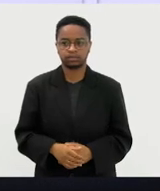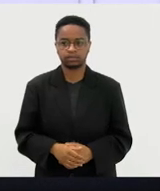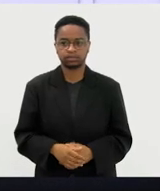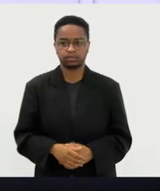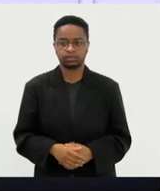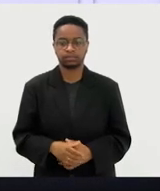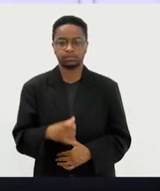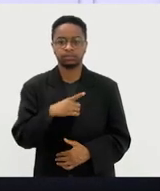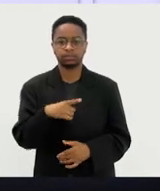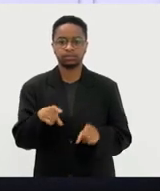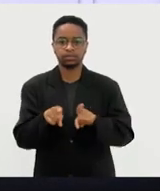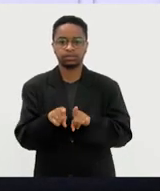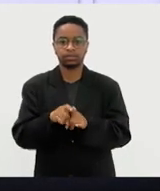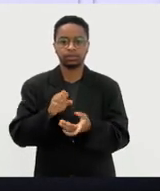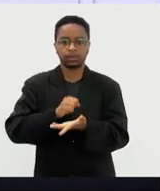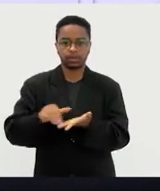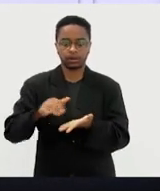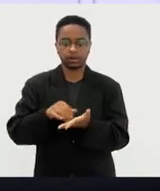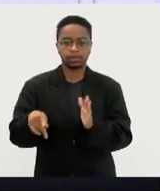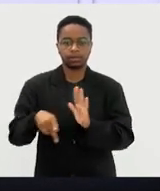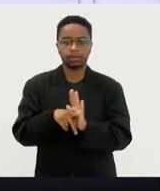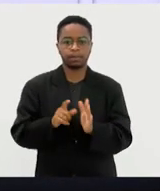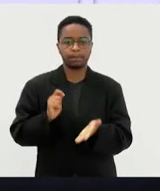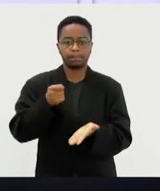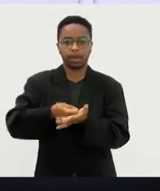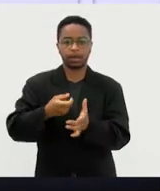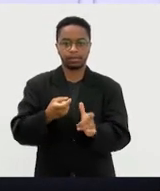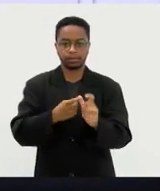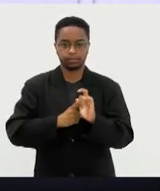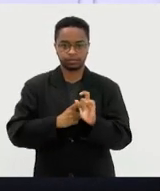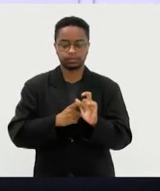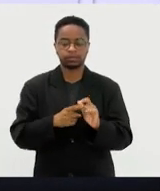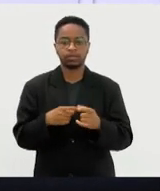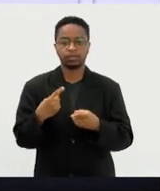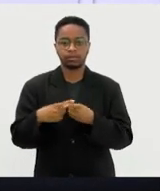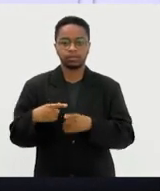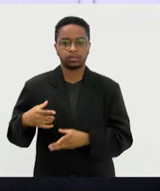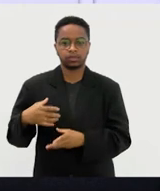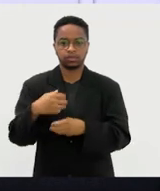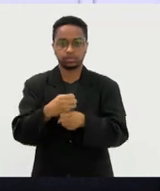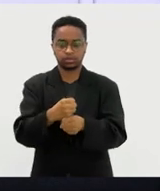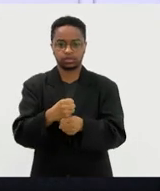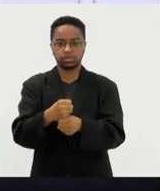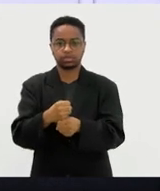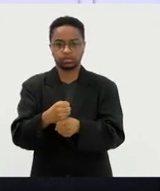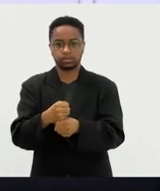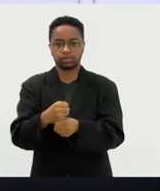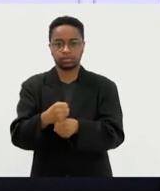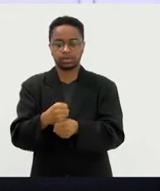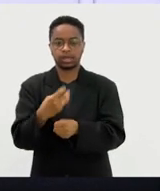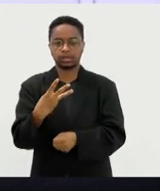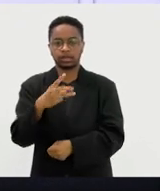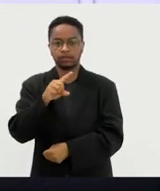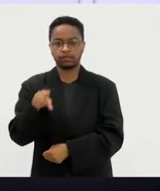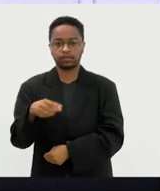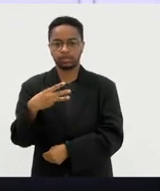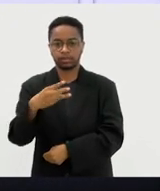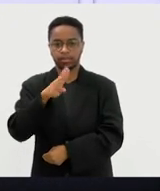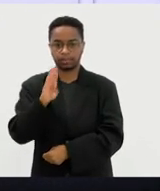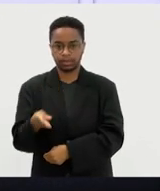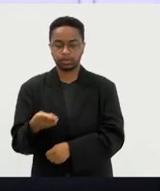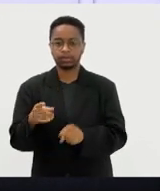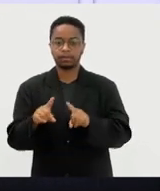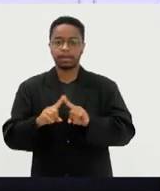Temos também despesas com pagamento de dívida, que somou aí, que agregou 3,3 bi, e aí tiveram